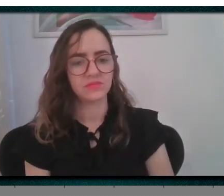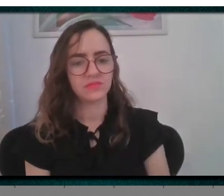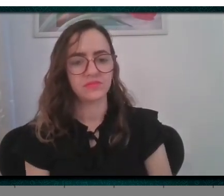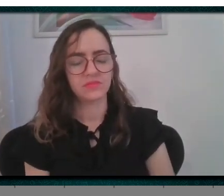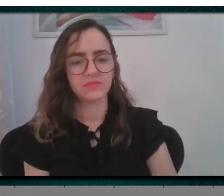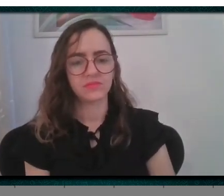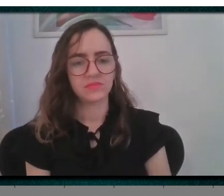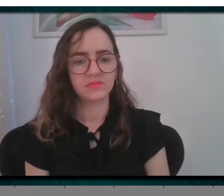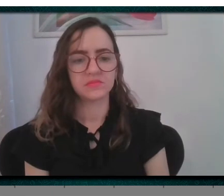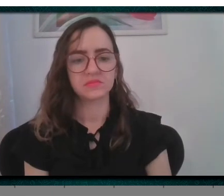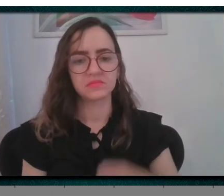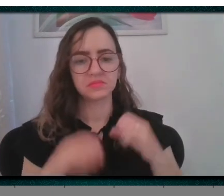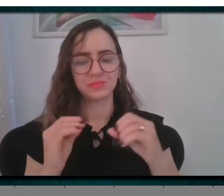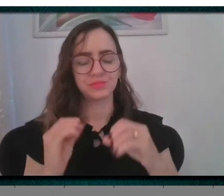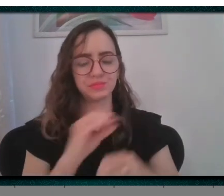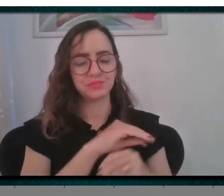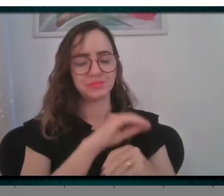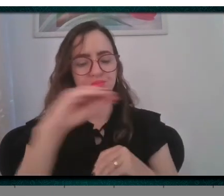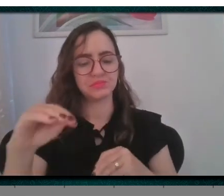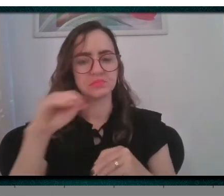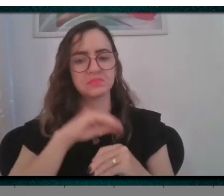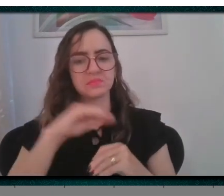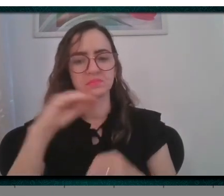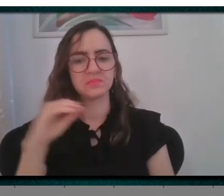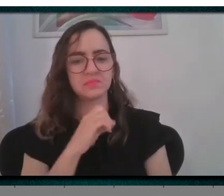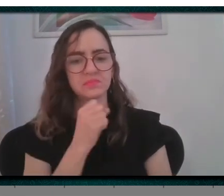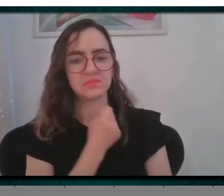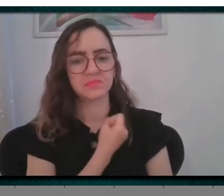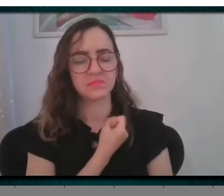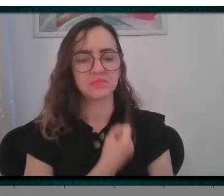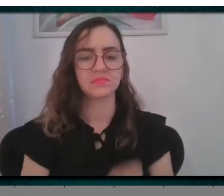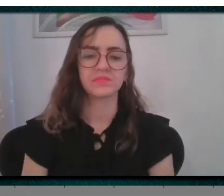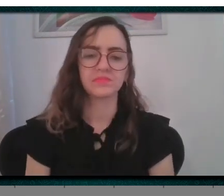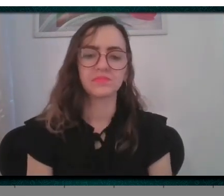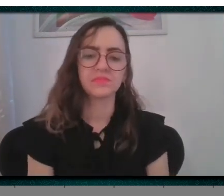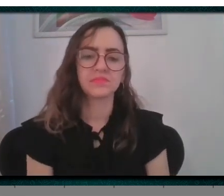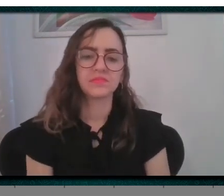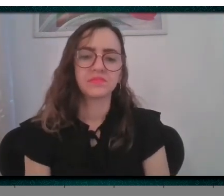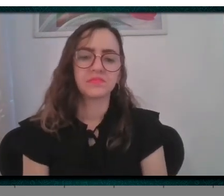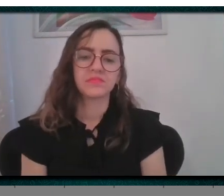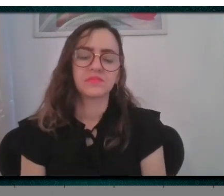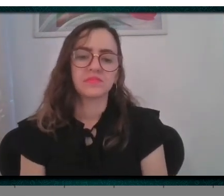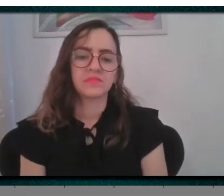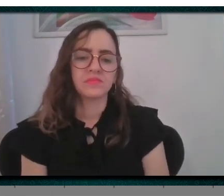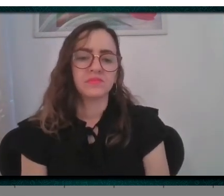a menos 2. E aqui vai ficar, ó, 10 a menos pH.